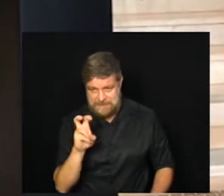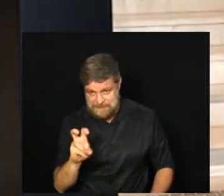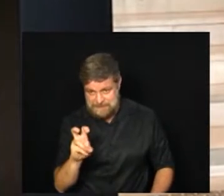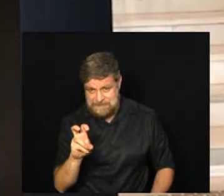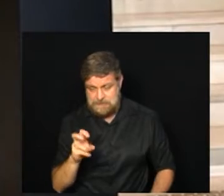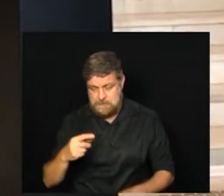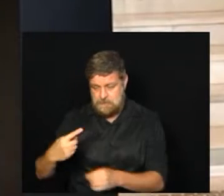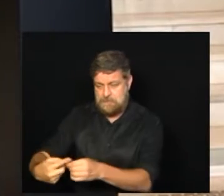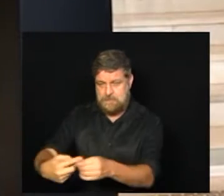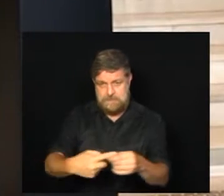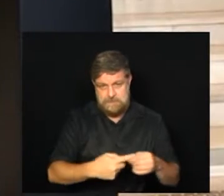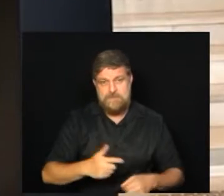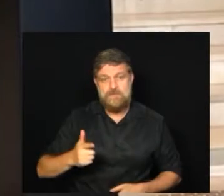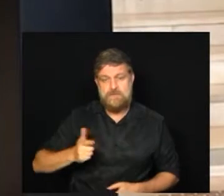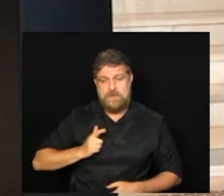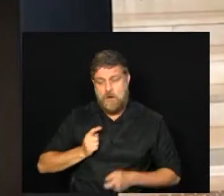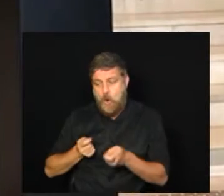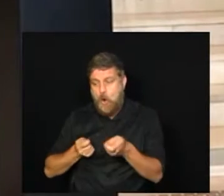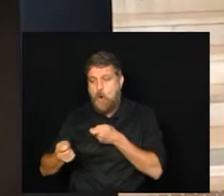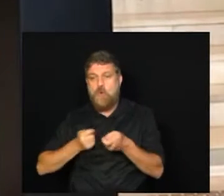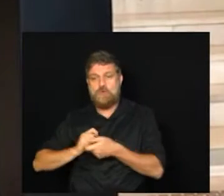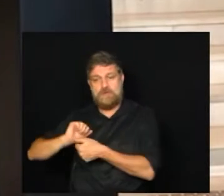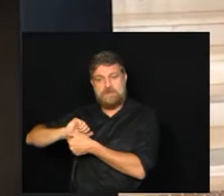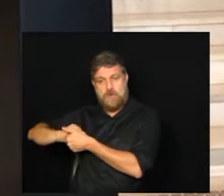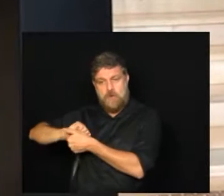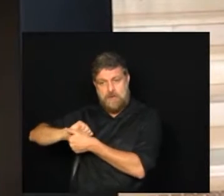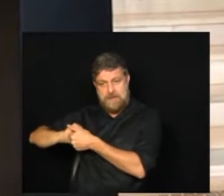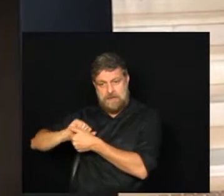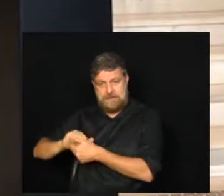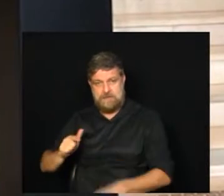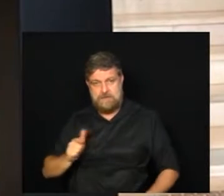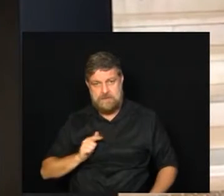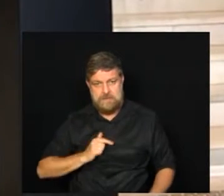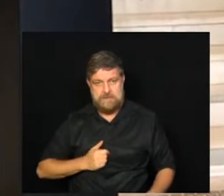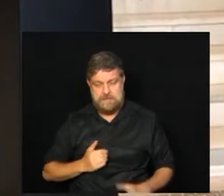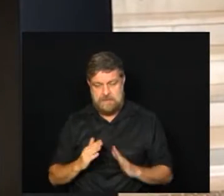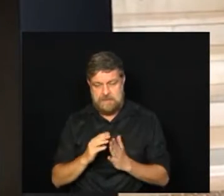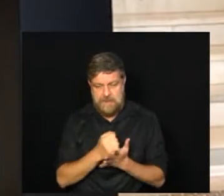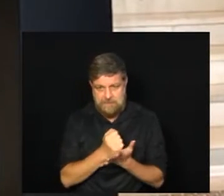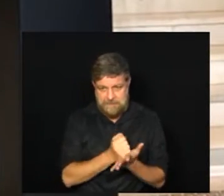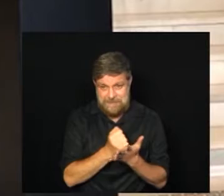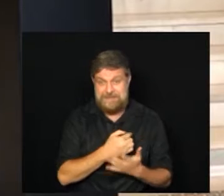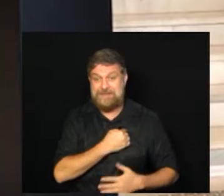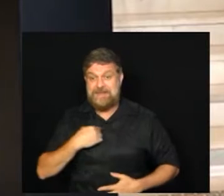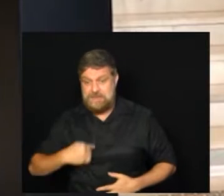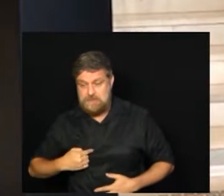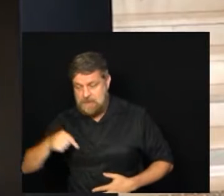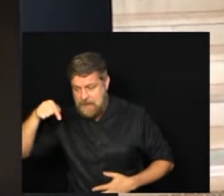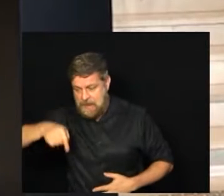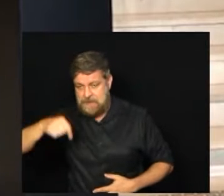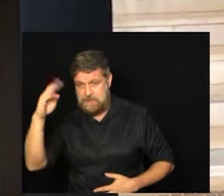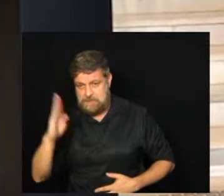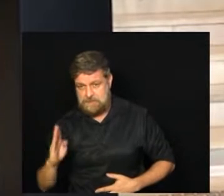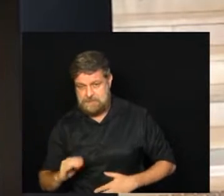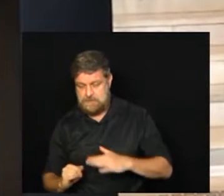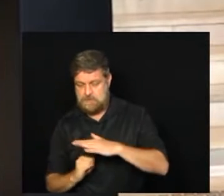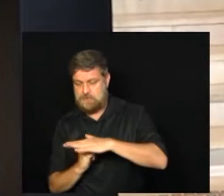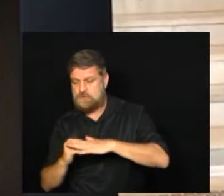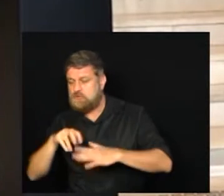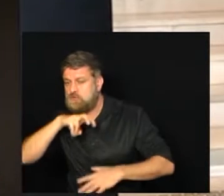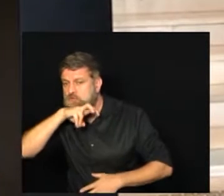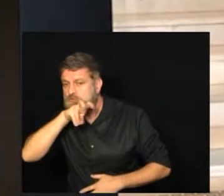municípios passaram por controle de qualidade, tanto na farmacêutica, na China, quanto aqui no Instituto